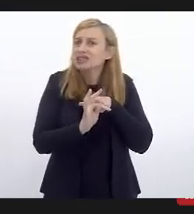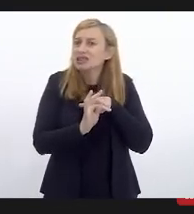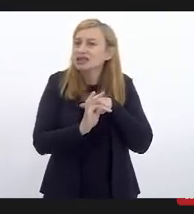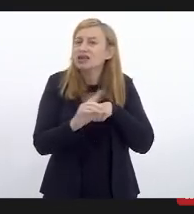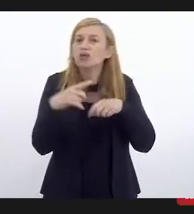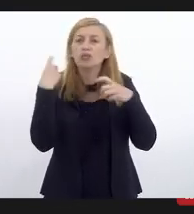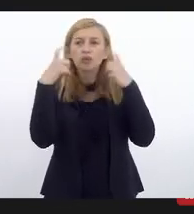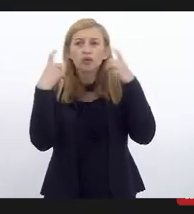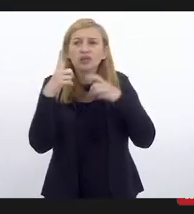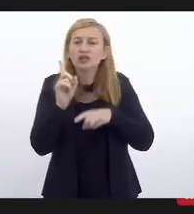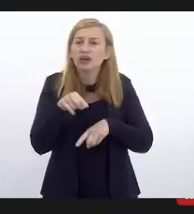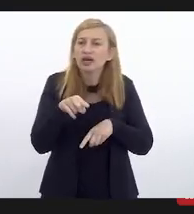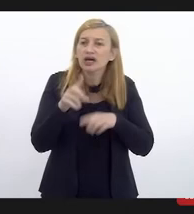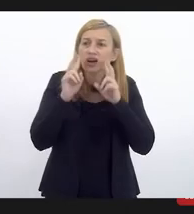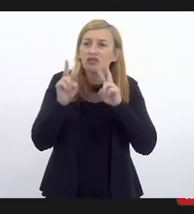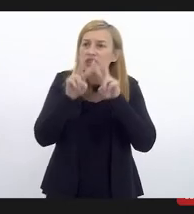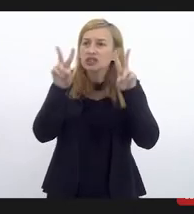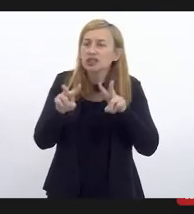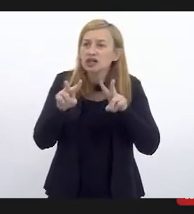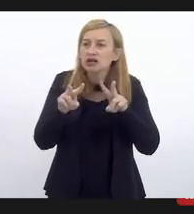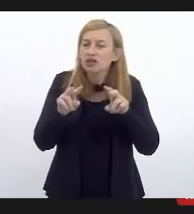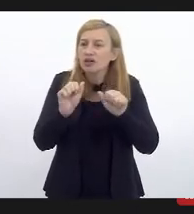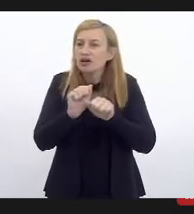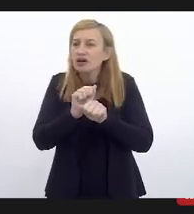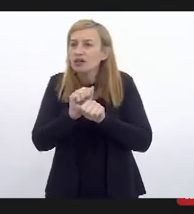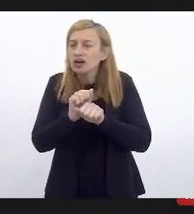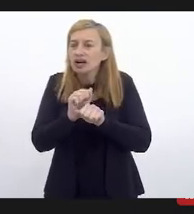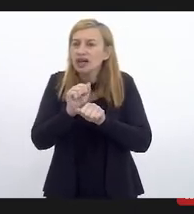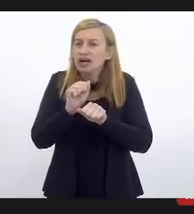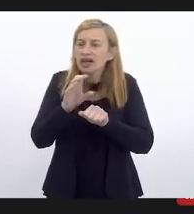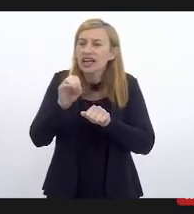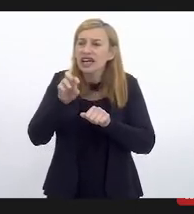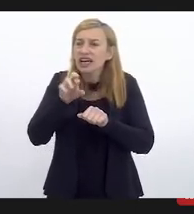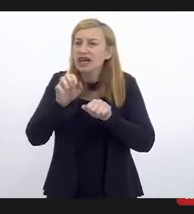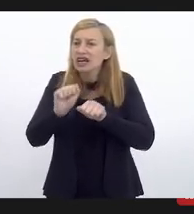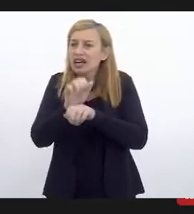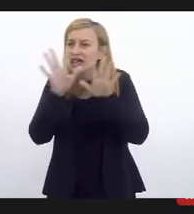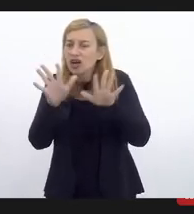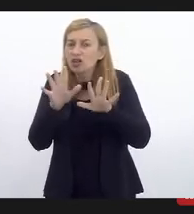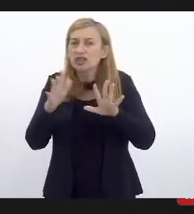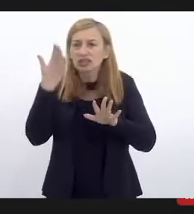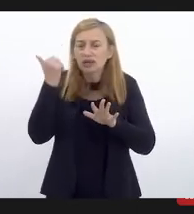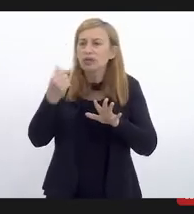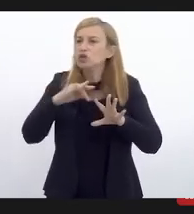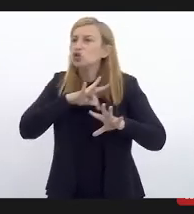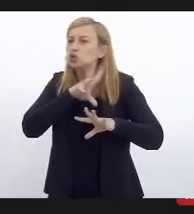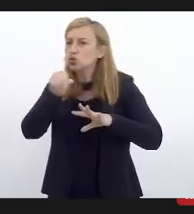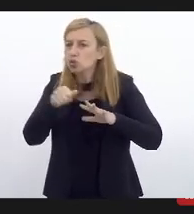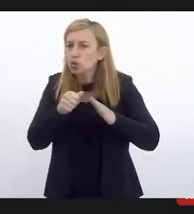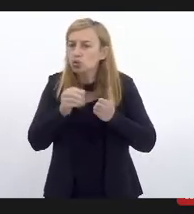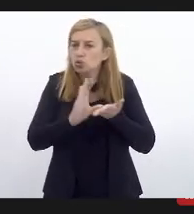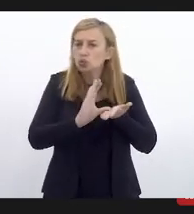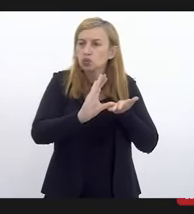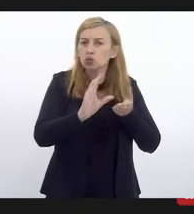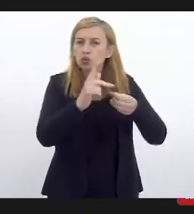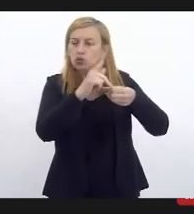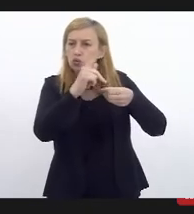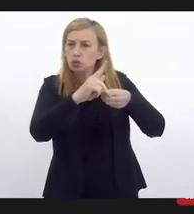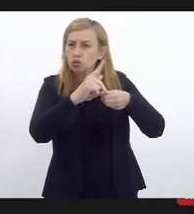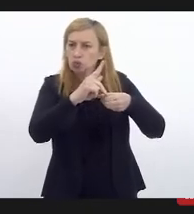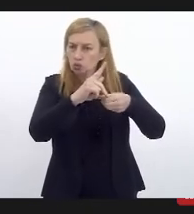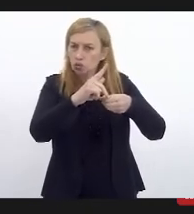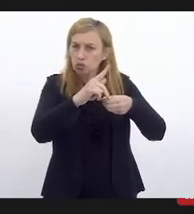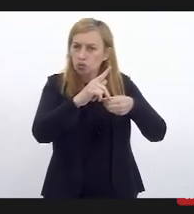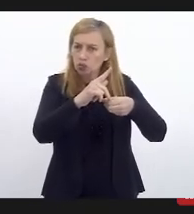uma preocupação, é do ponto de vista atuarial. A gente sabe que todo o fluxo futuro de receita de royalties,